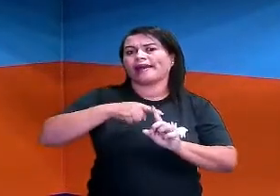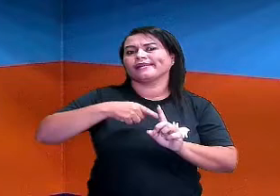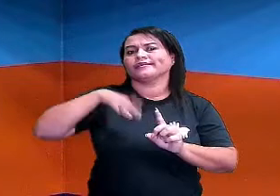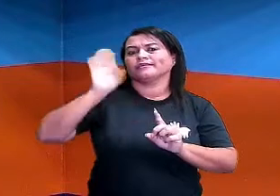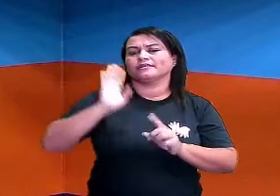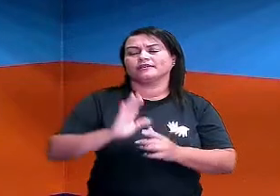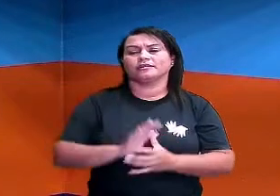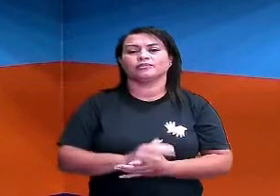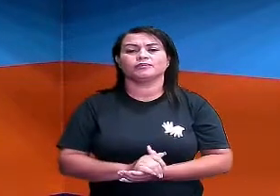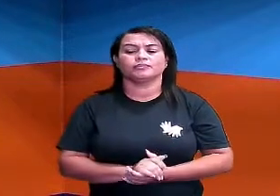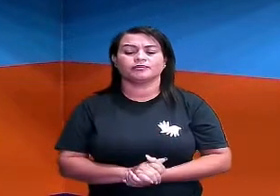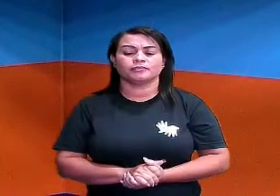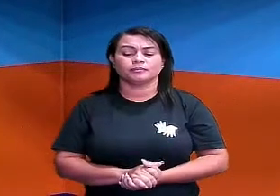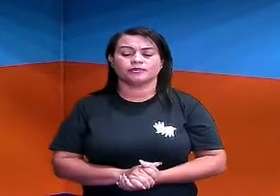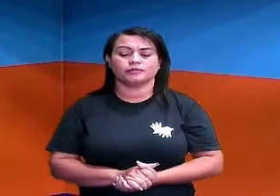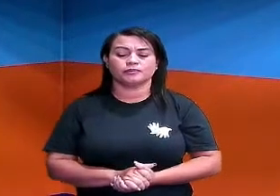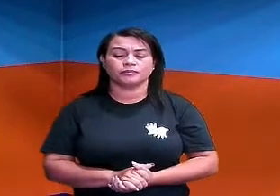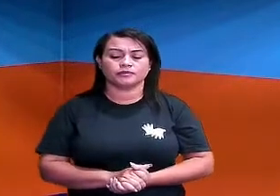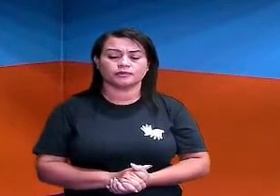vamos continuar.